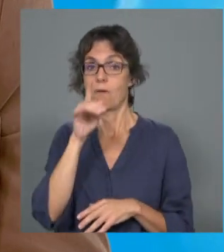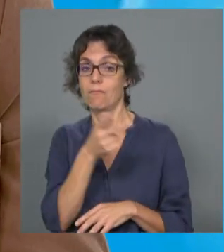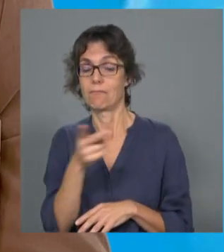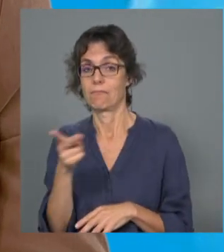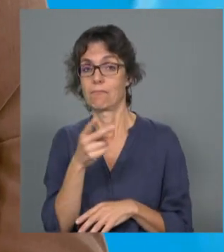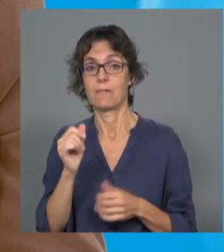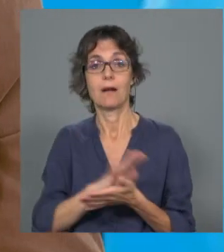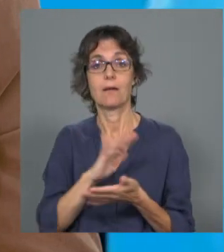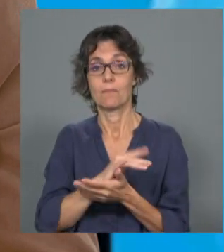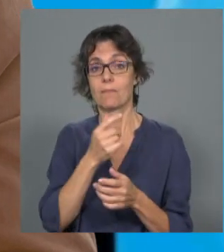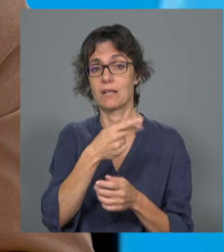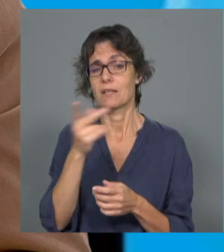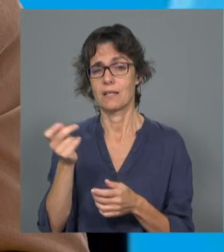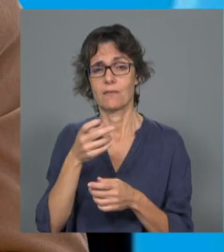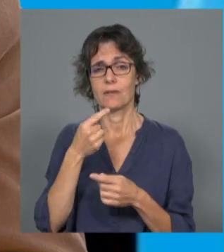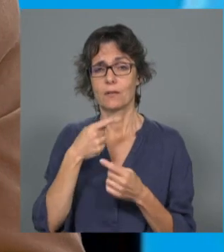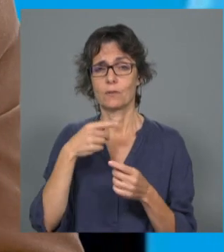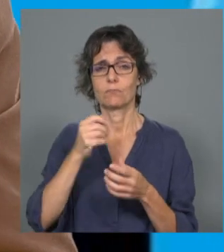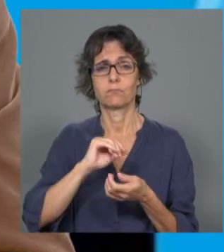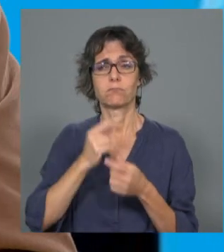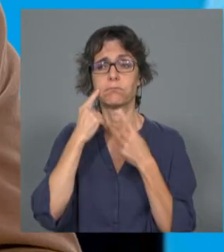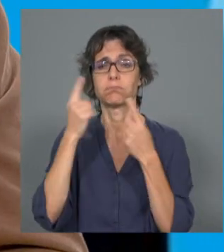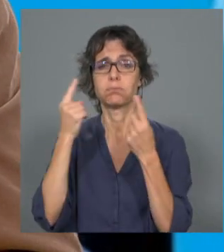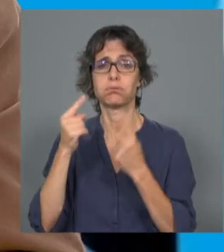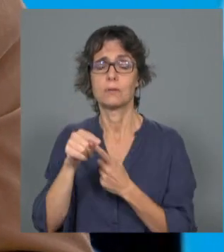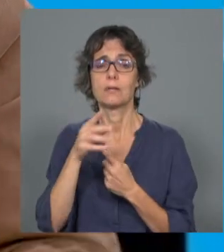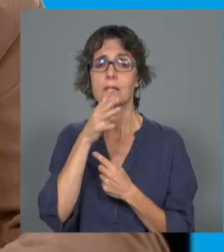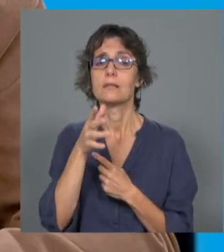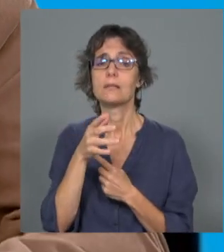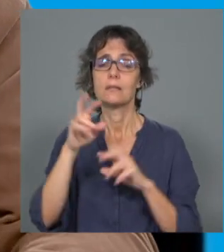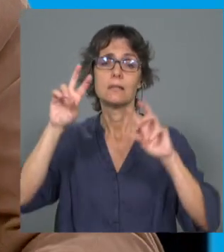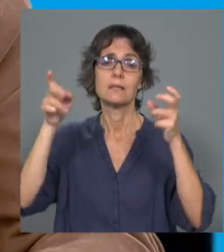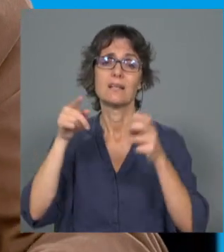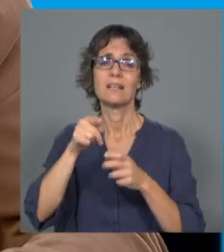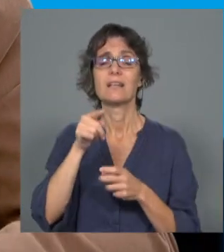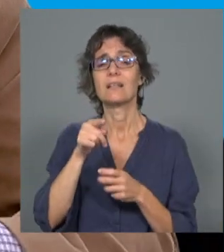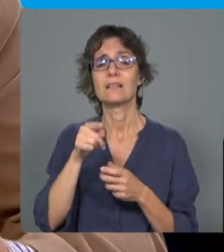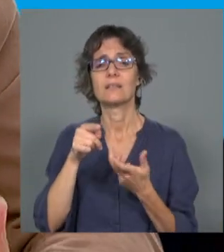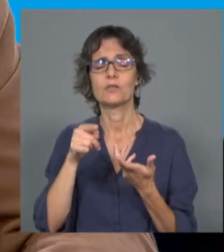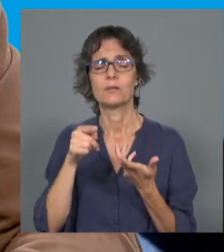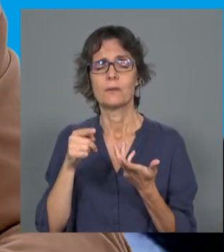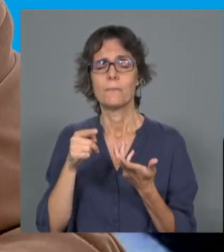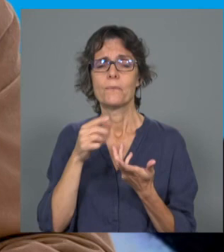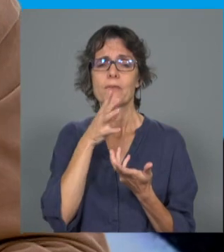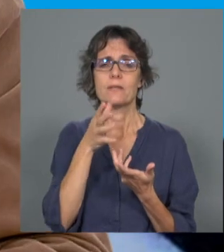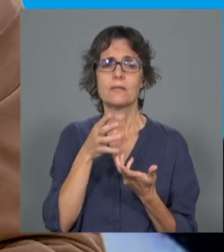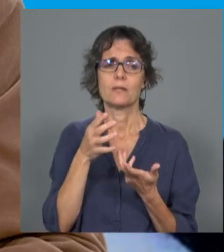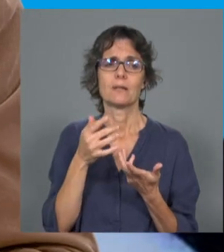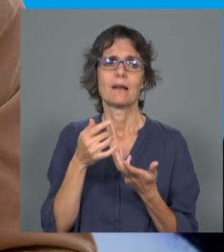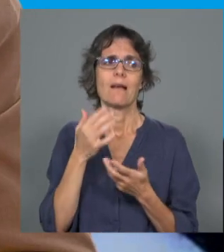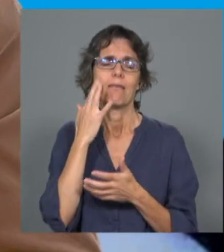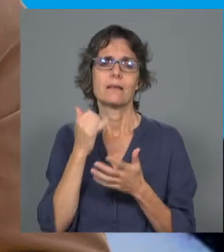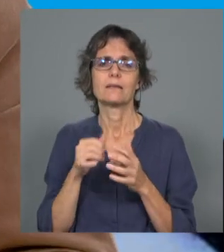imprensa goste de dizer que eles, vou empregar uma expressão popular, fazem ronha, não dão logo, quer dizer, fazem-se